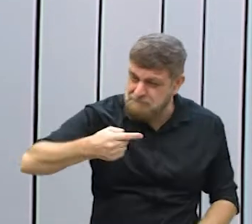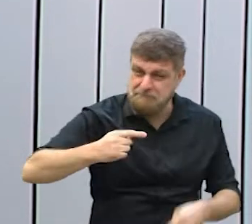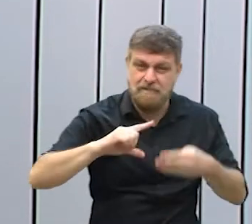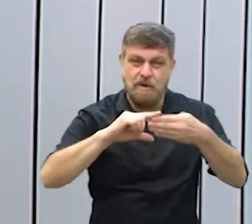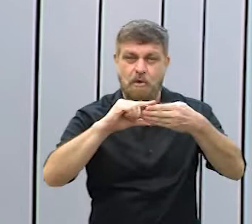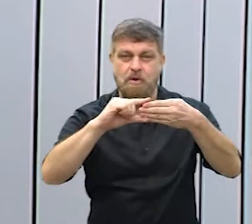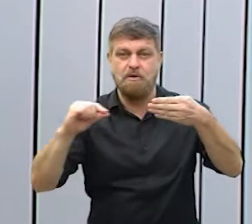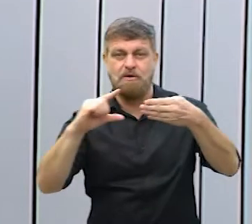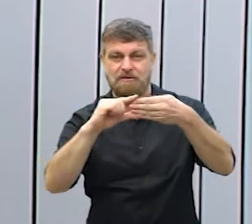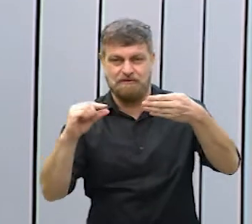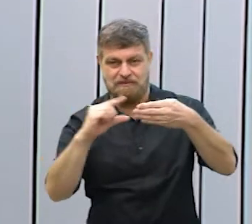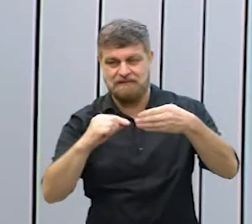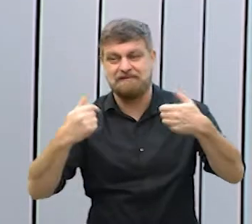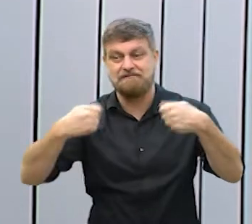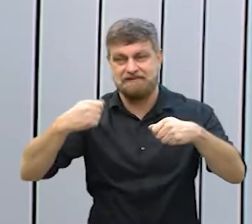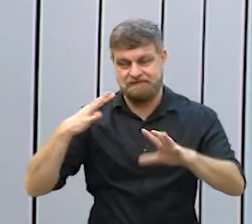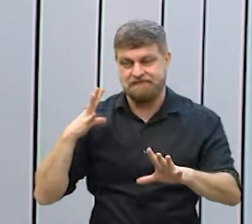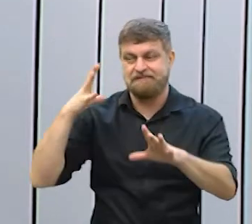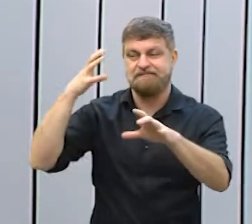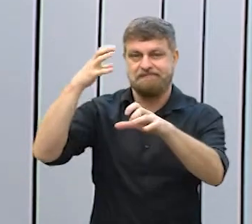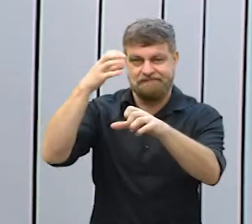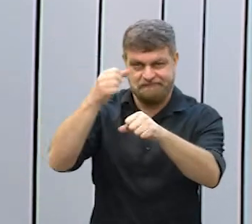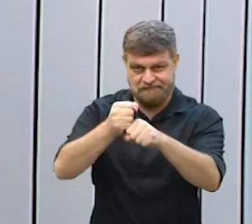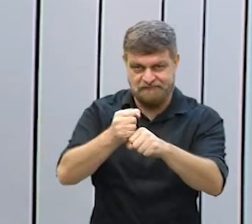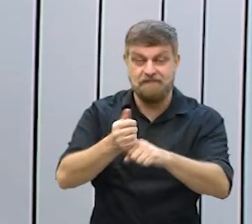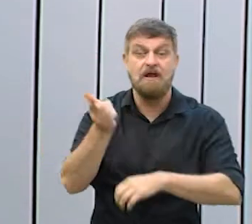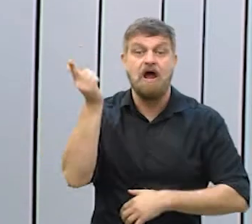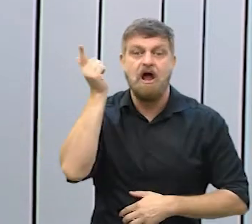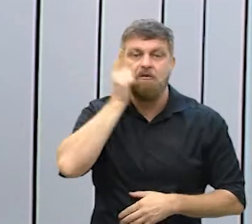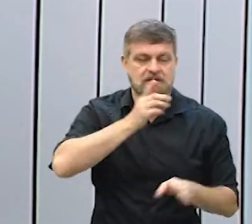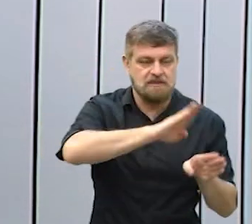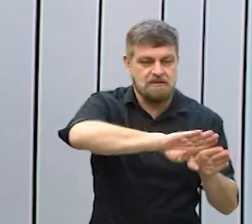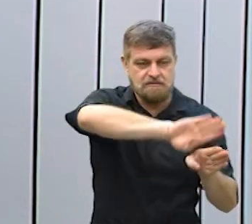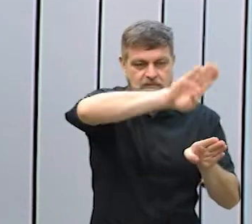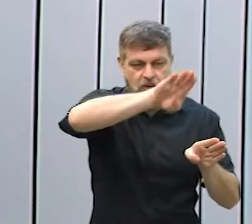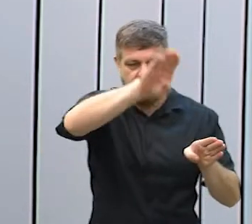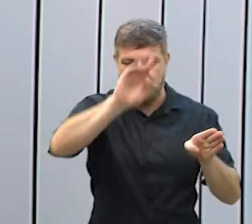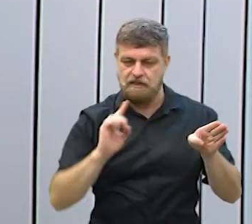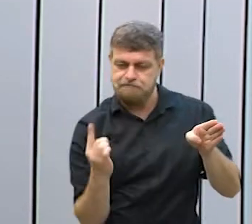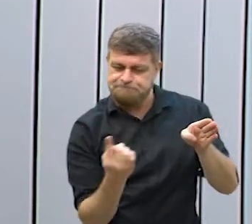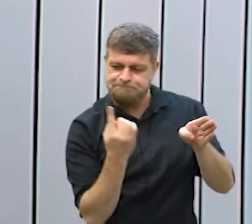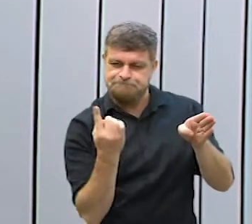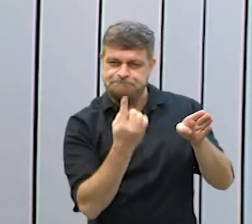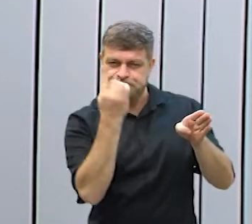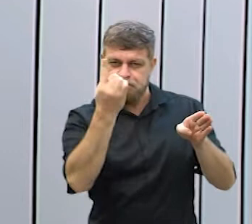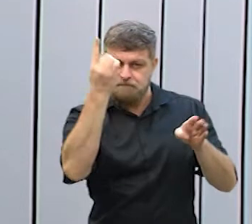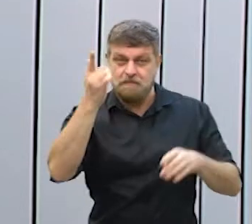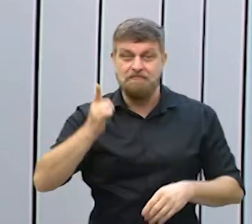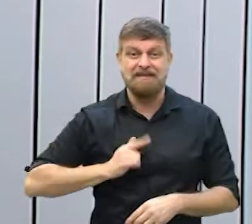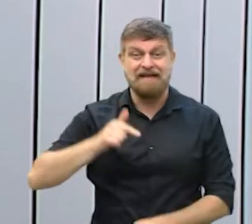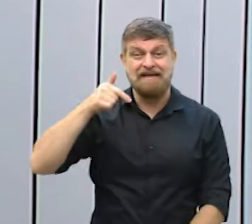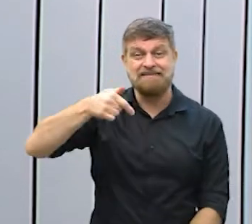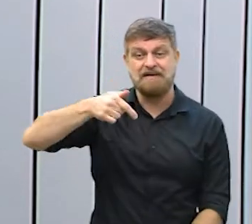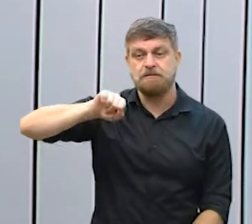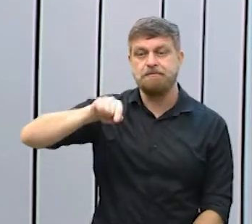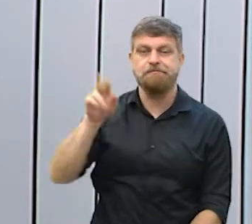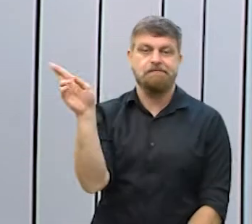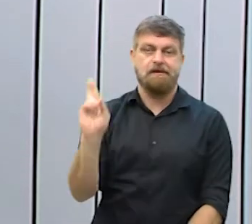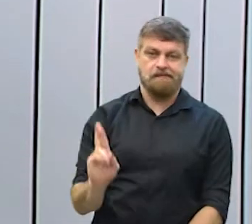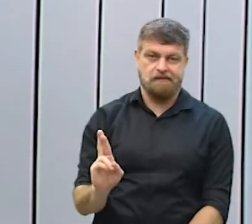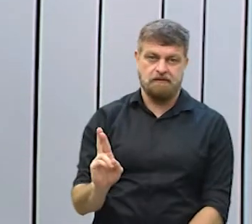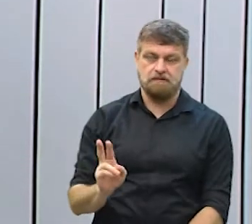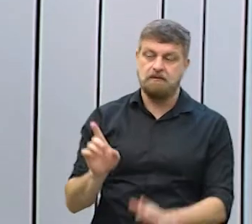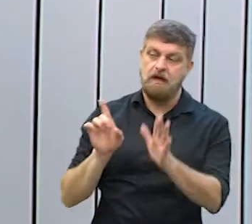dólares precisava para realizar toda a expedição e que na época você tinha ainda 7 mil reais.